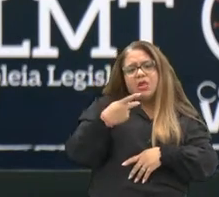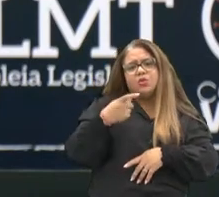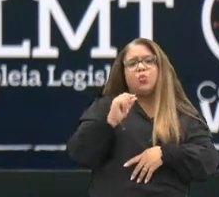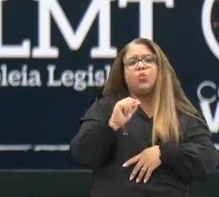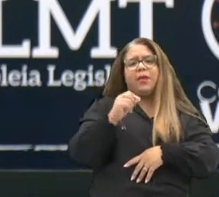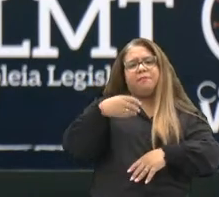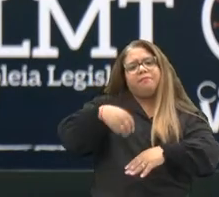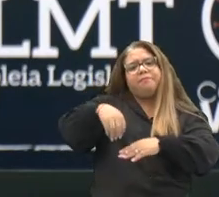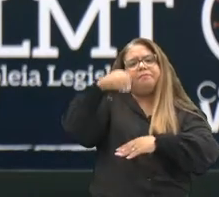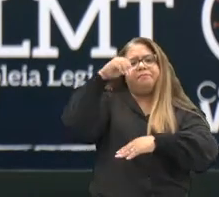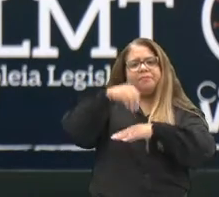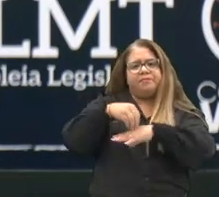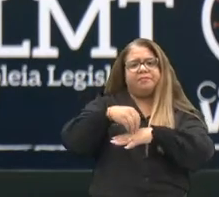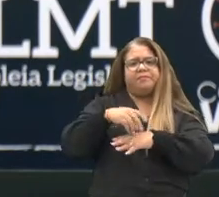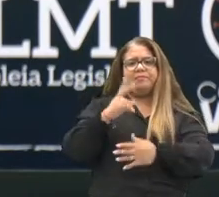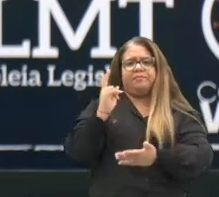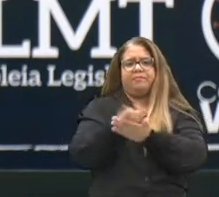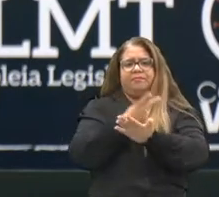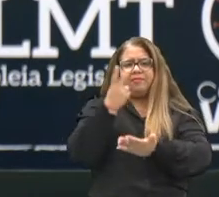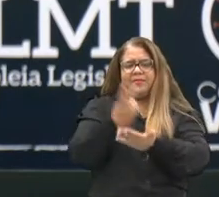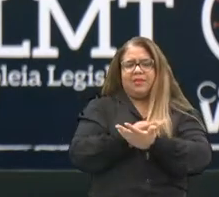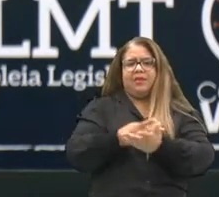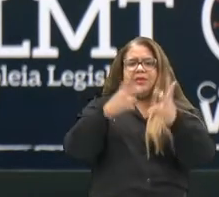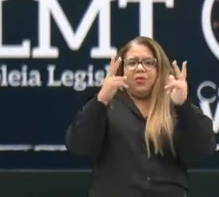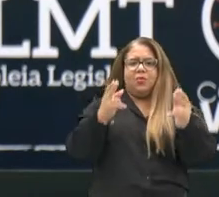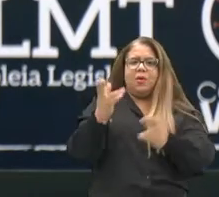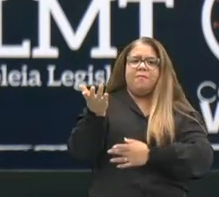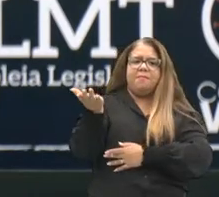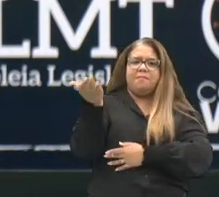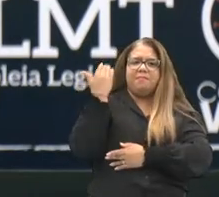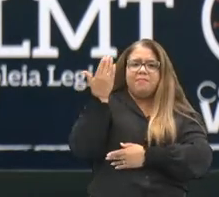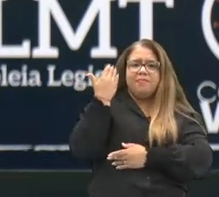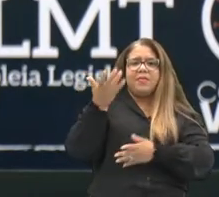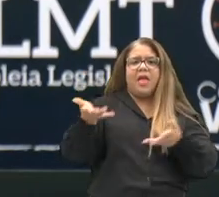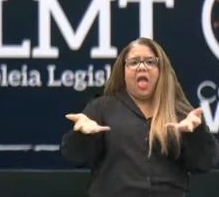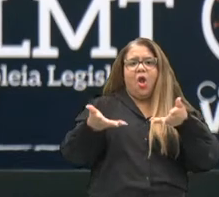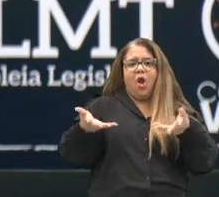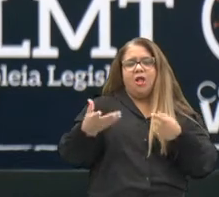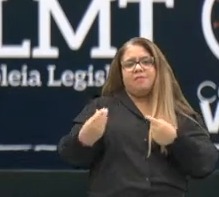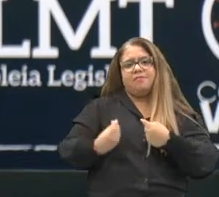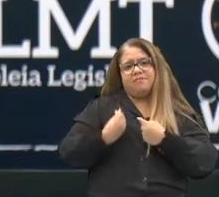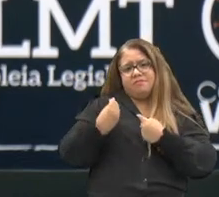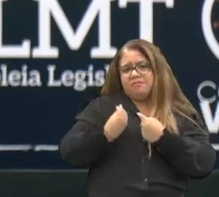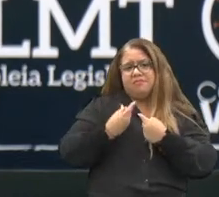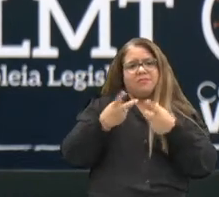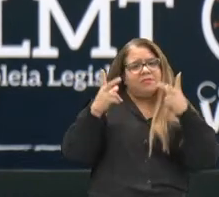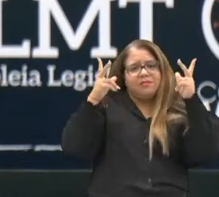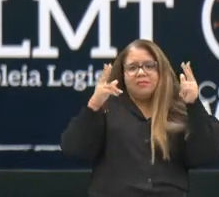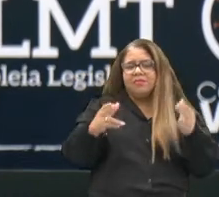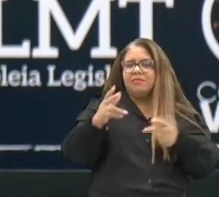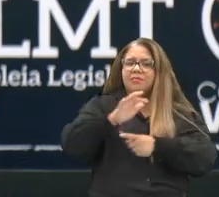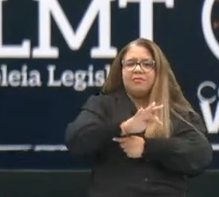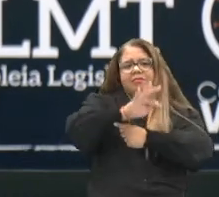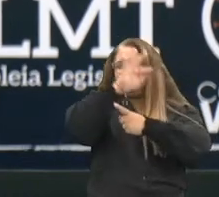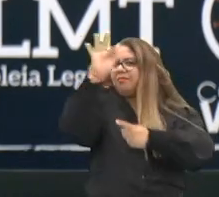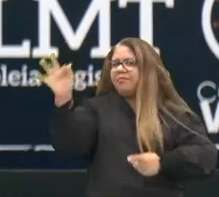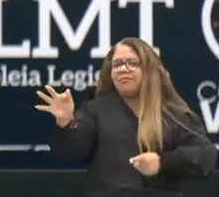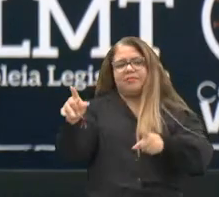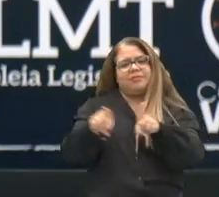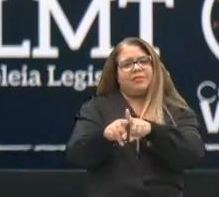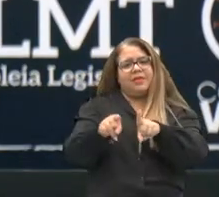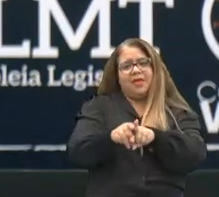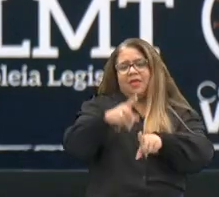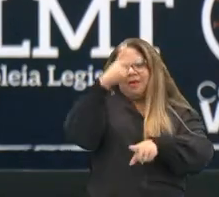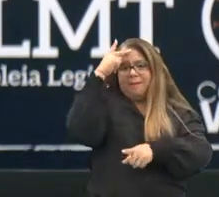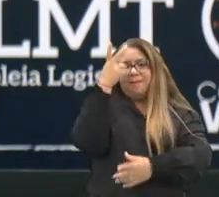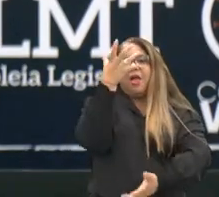culpa pelos erros, assim como foi no passado, e agora no presente, e tende a ser também no futuro, se as pessoas